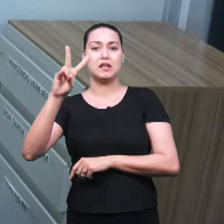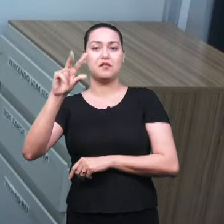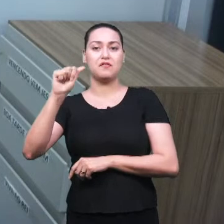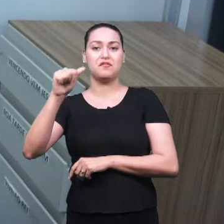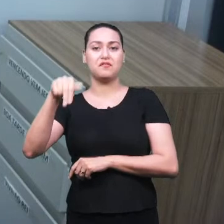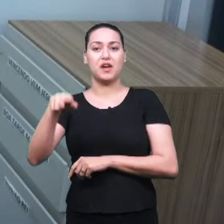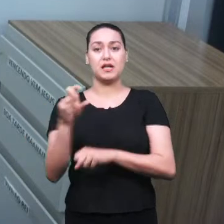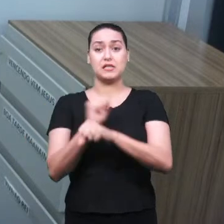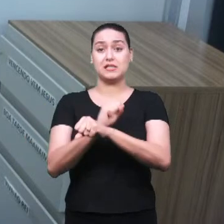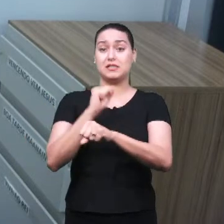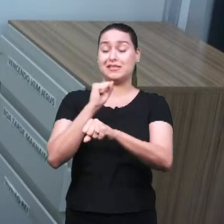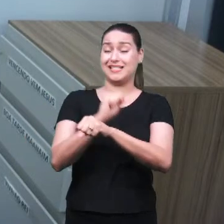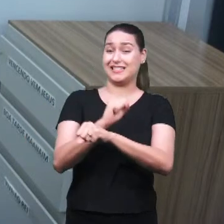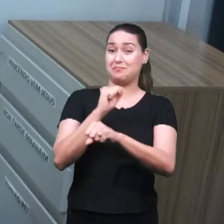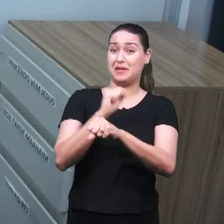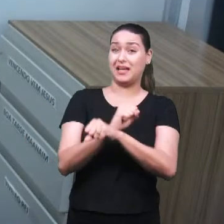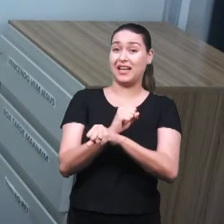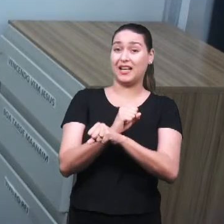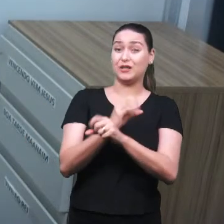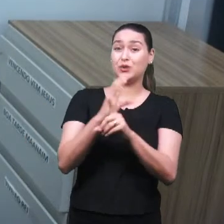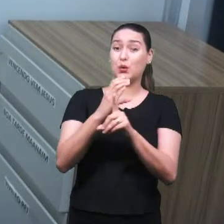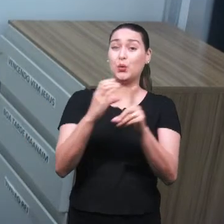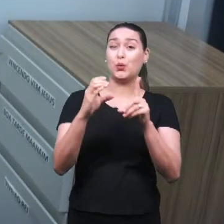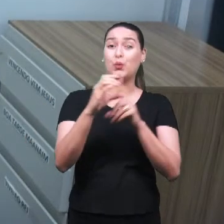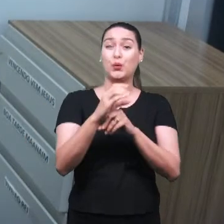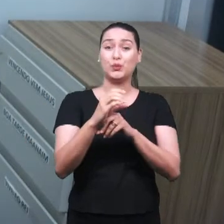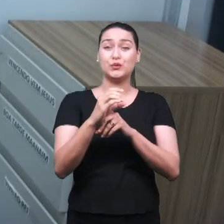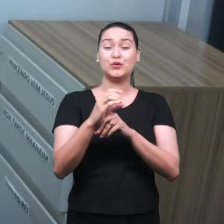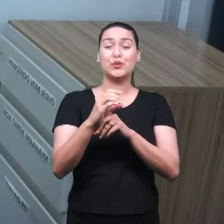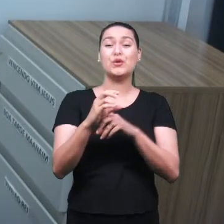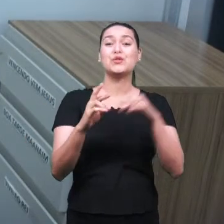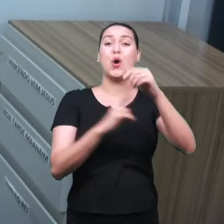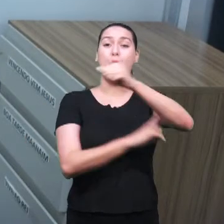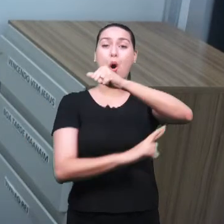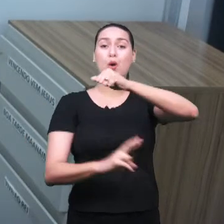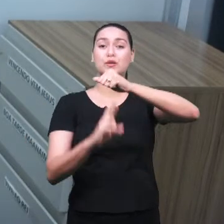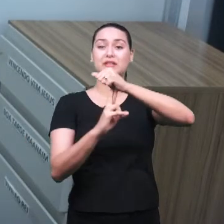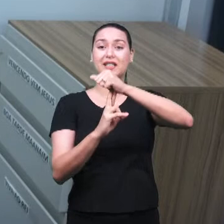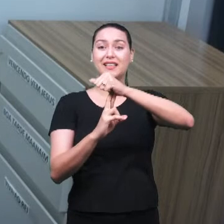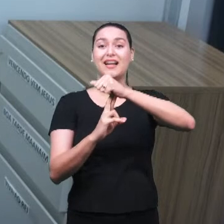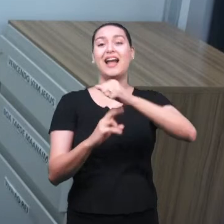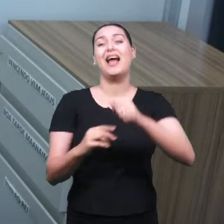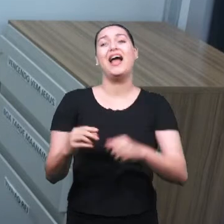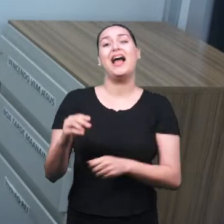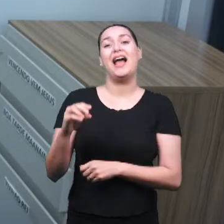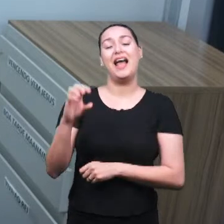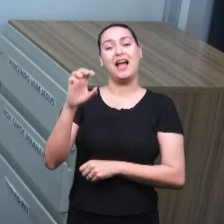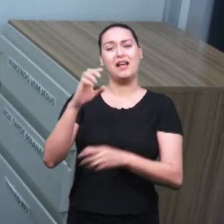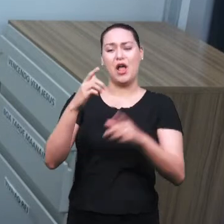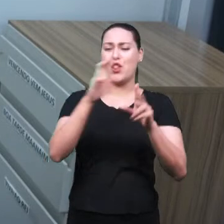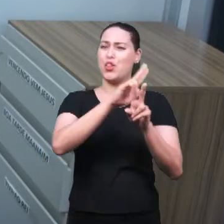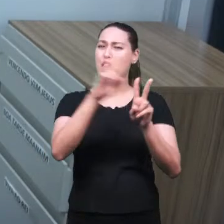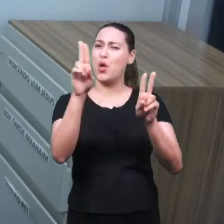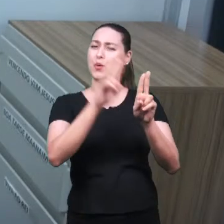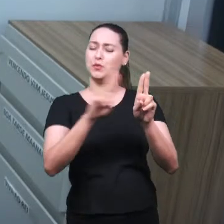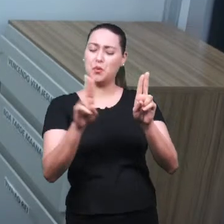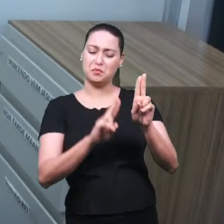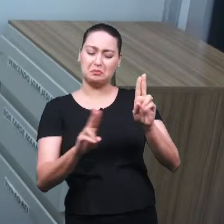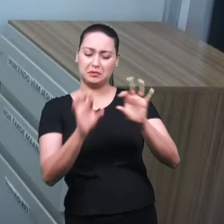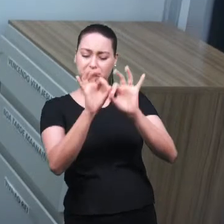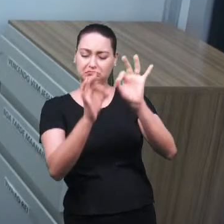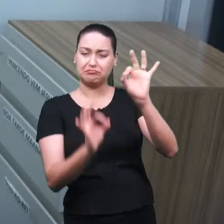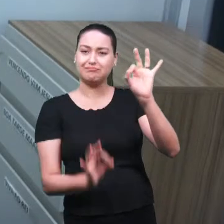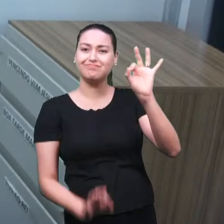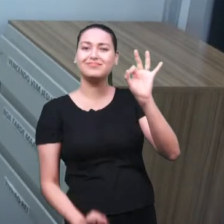de Guarajá-Mirim, Rondônia. A Marli Nogueira, sou do Rio de Janeiro, ICM em Cordeiro. A Elizabeth Dias, de Belo Horizonte